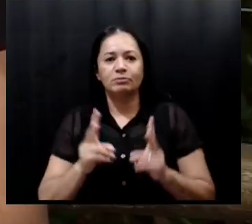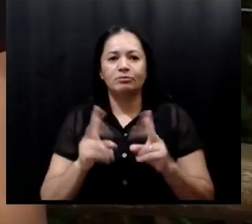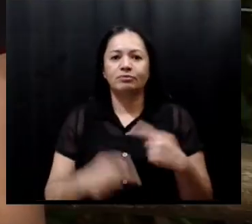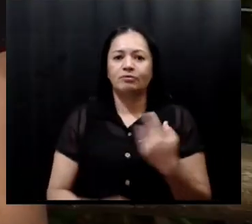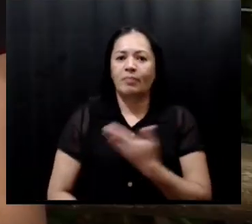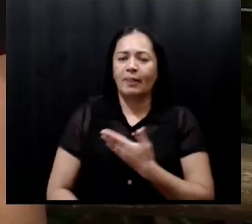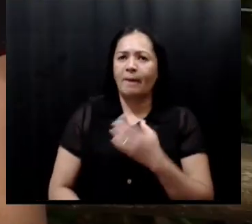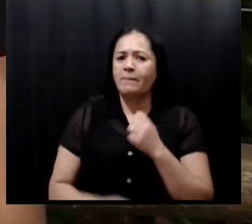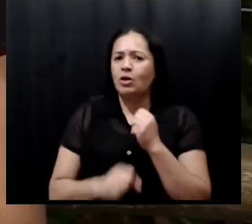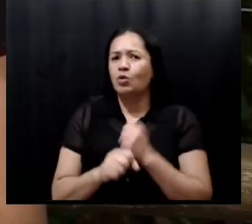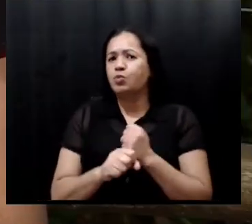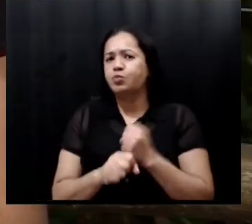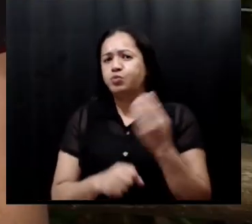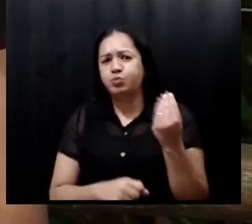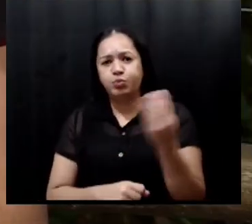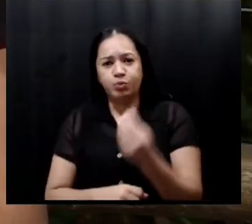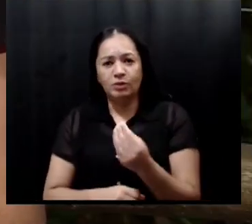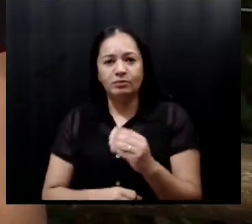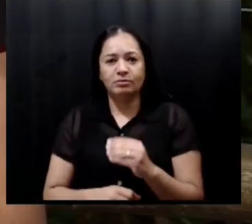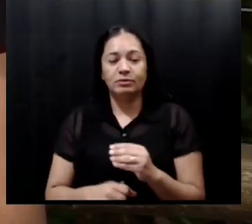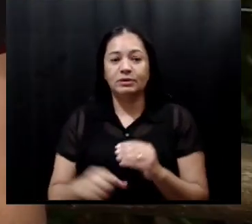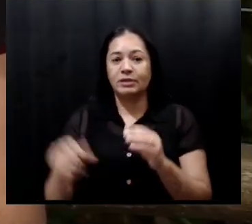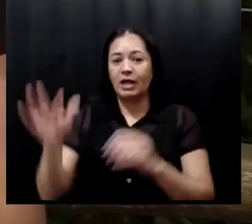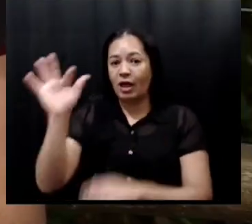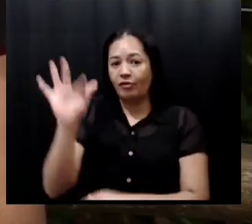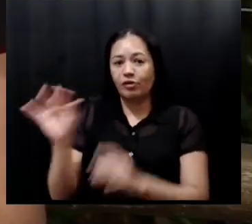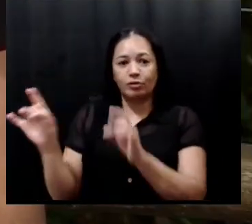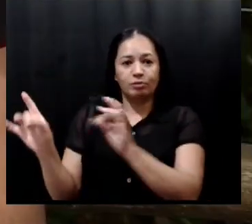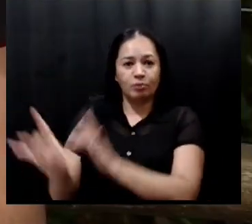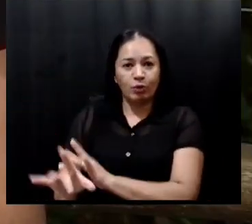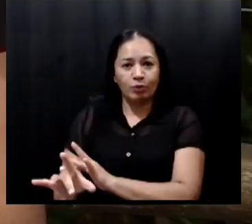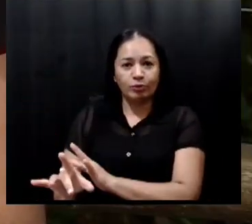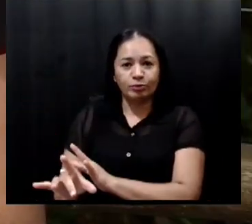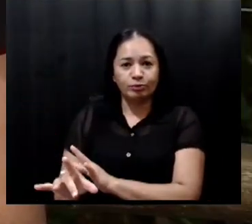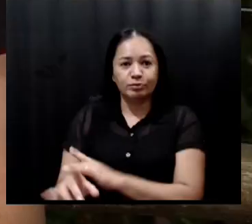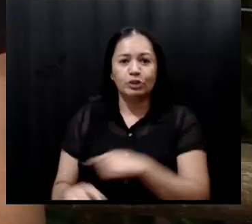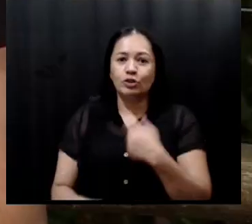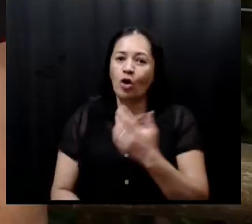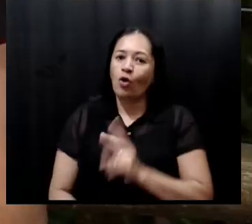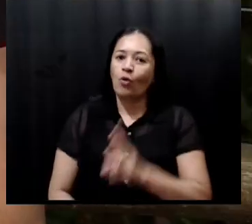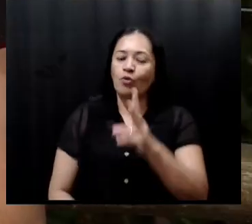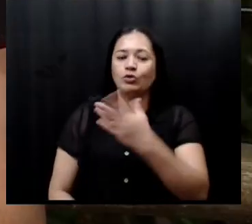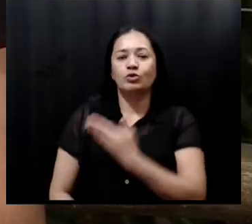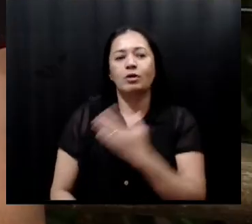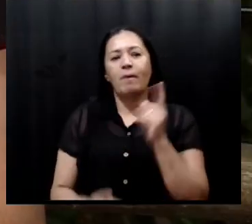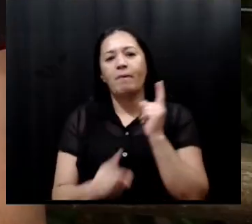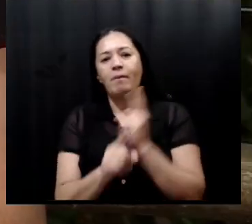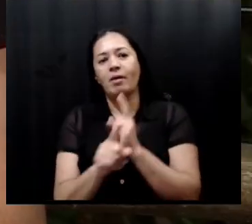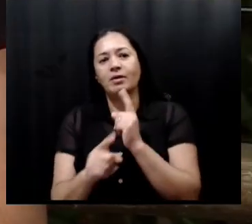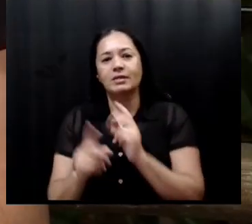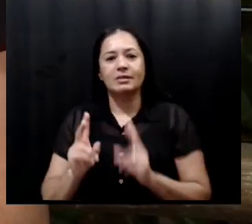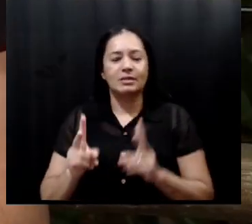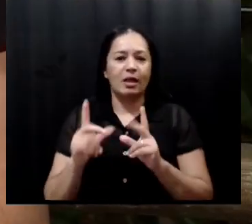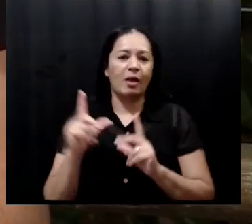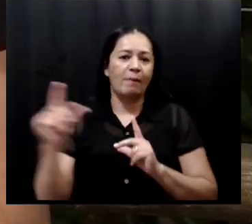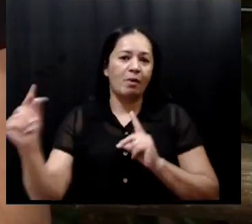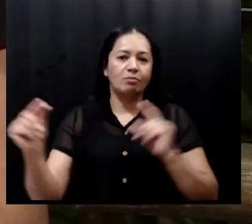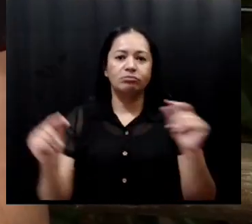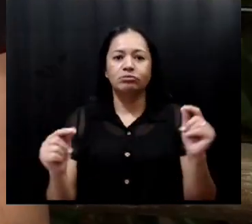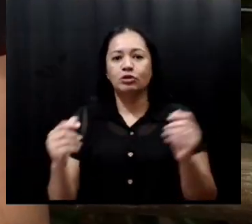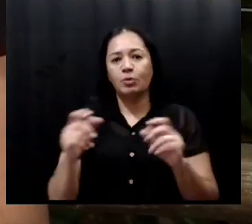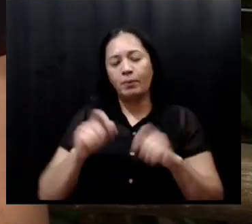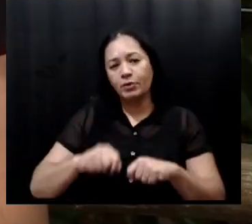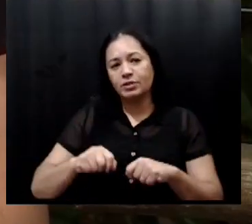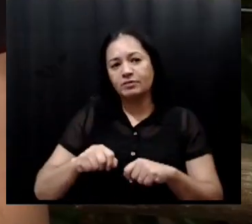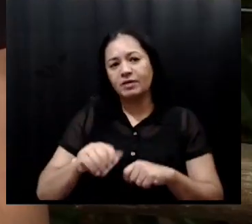anos, mesmo após a faculdade. Então a gente sempre se encontrava, sempre saía e sempre que possível, às vezes para mim espairecer um